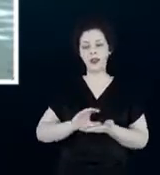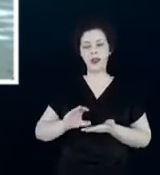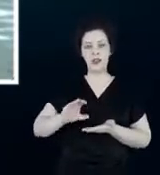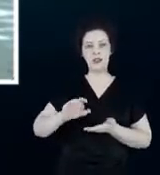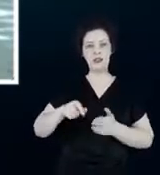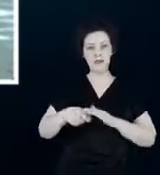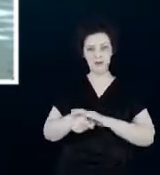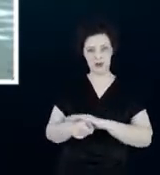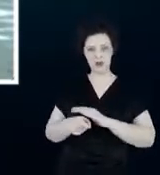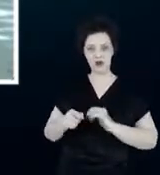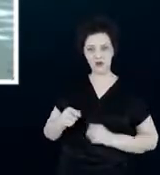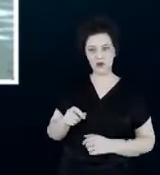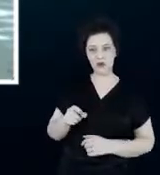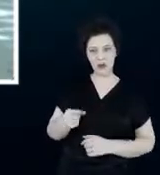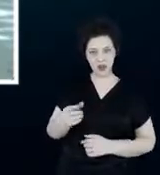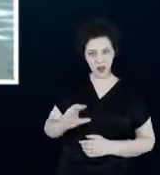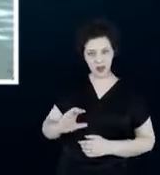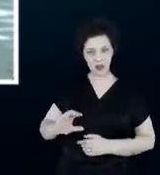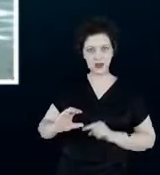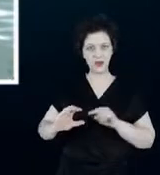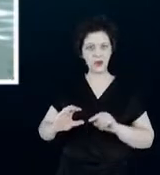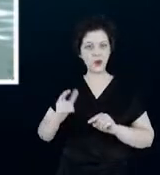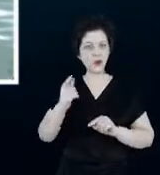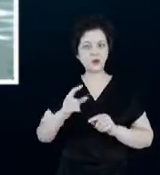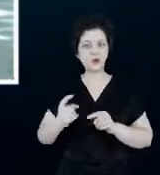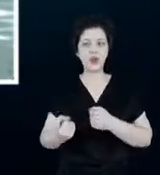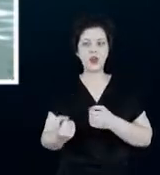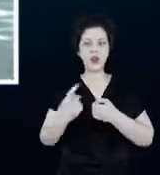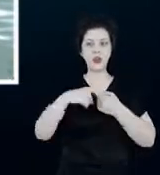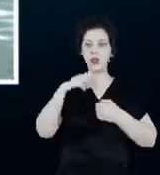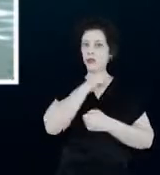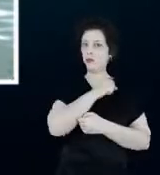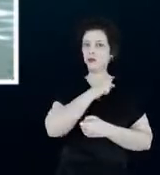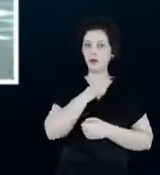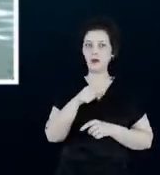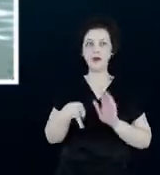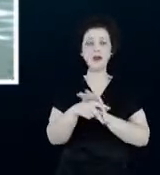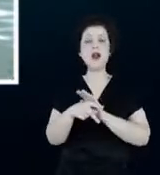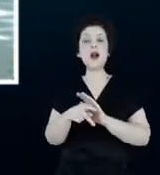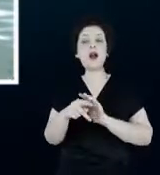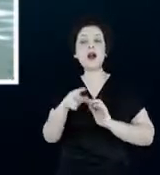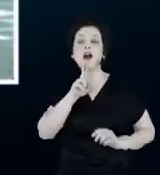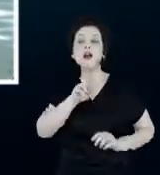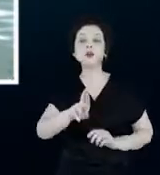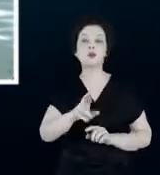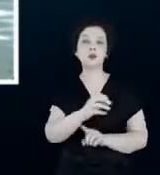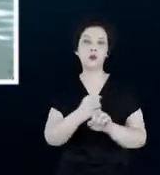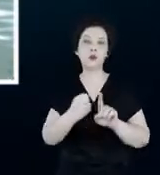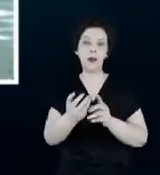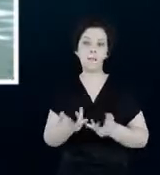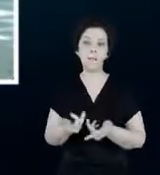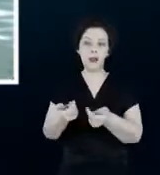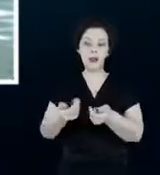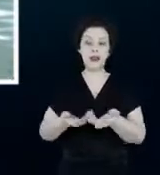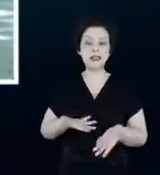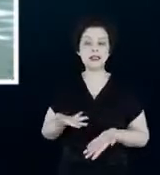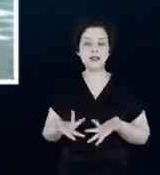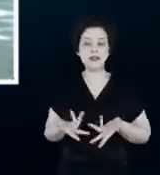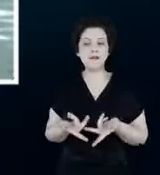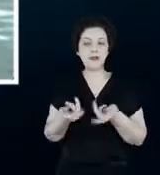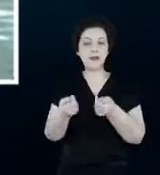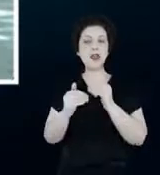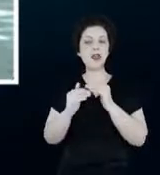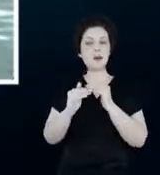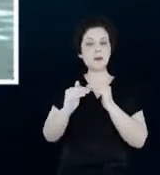investido em P&D traga um retorno mais rápido para a sociedade, né, na forma de melhoria da qualidade de serviço, estabilidade,